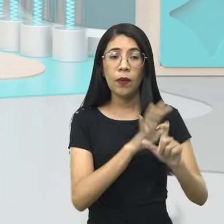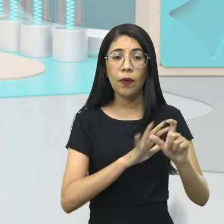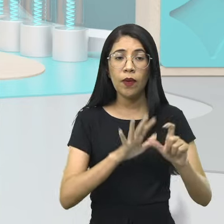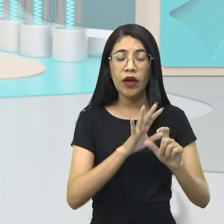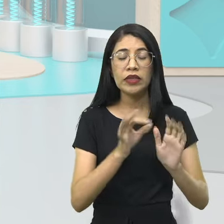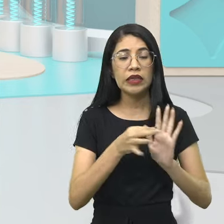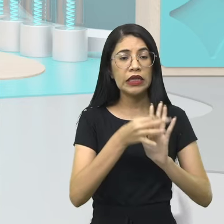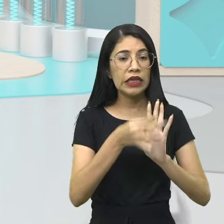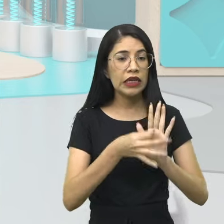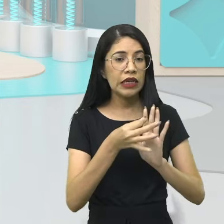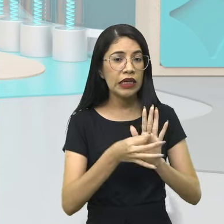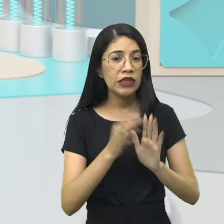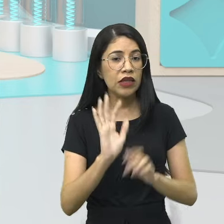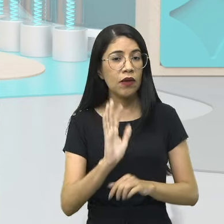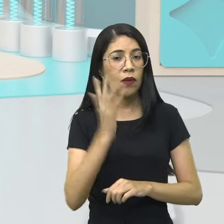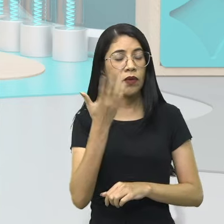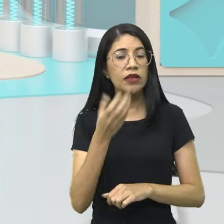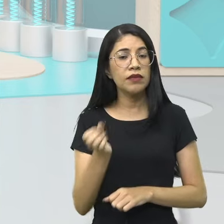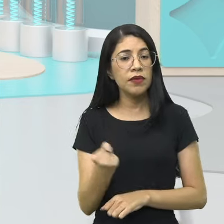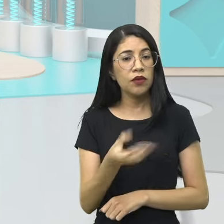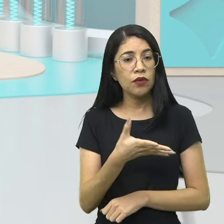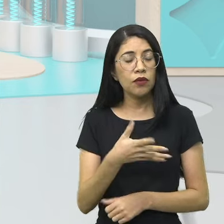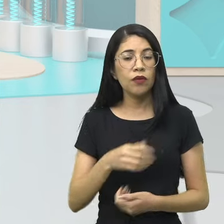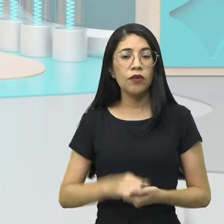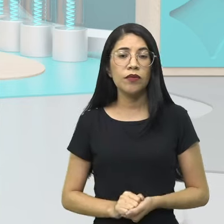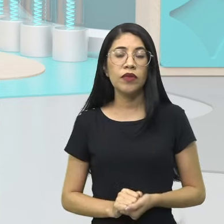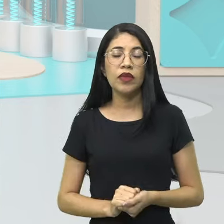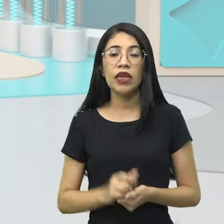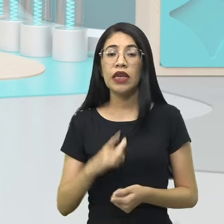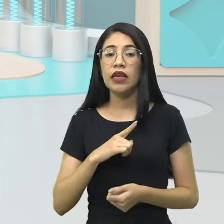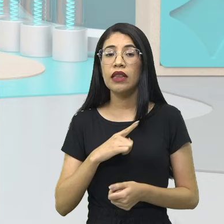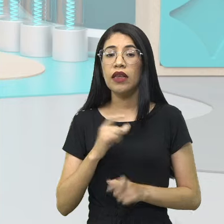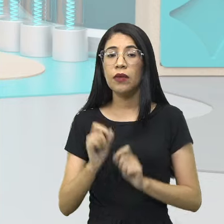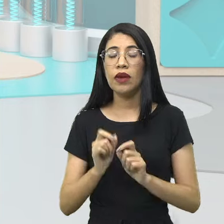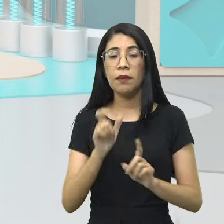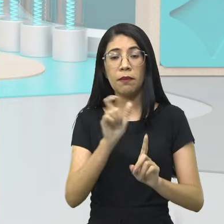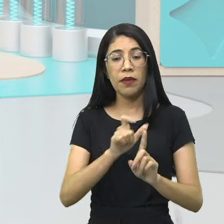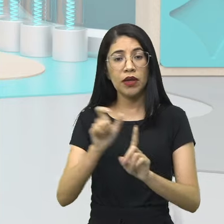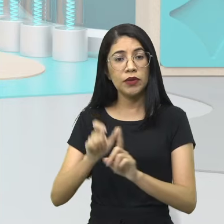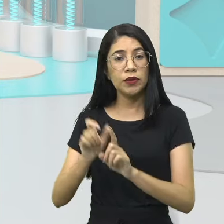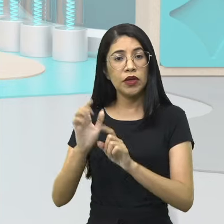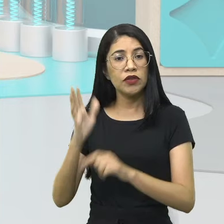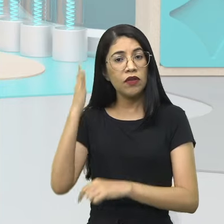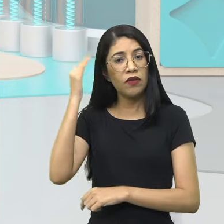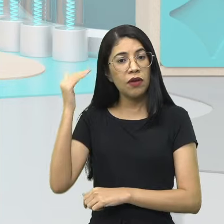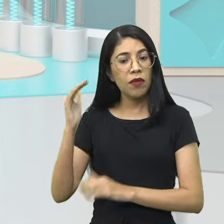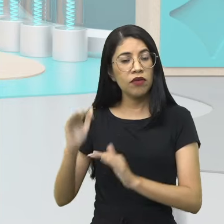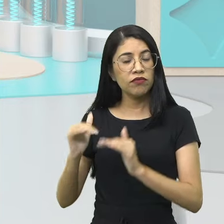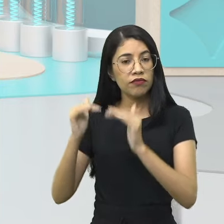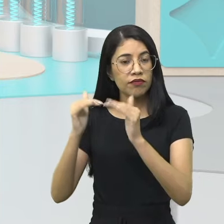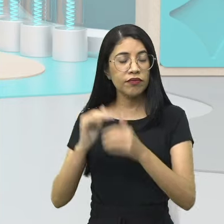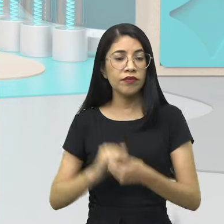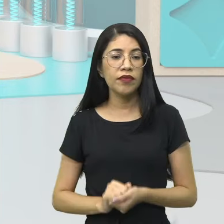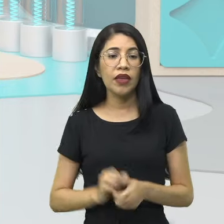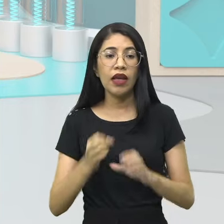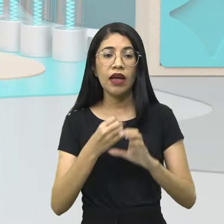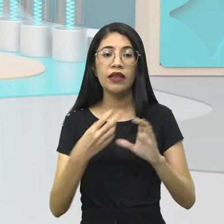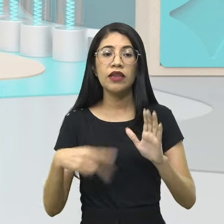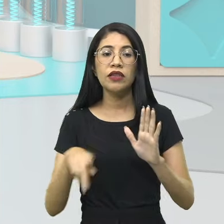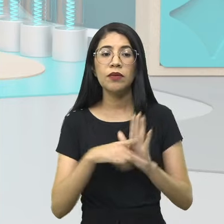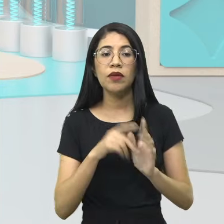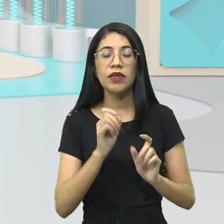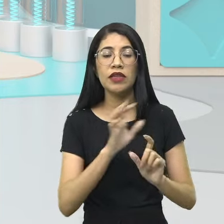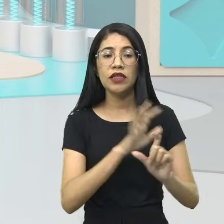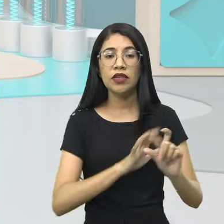são críticas e acontecimentos recentes envolvendo figuras públicas, tá? Quais são as características da